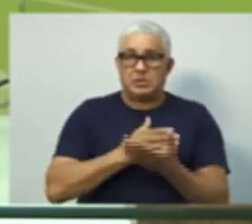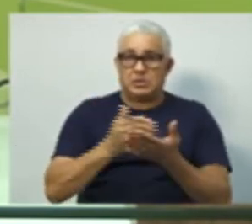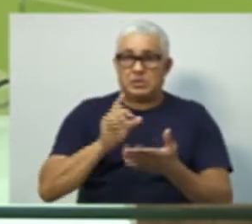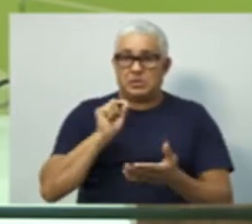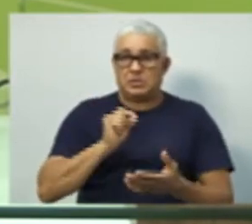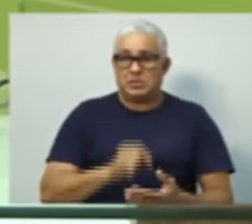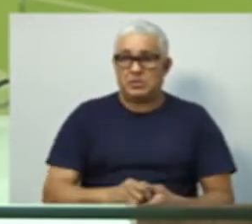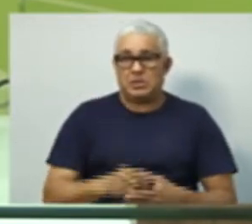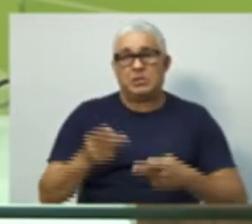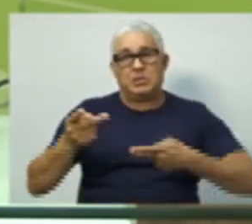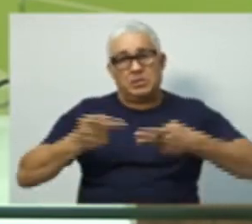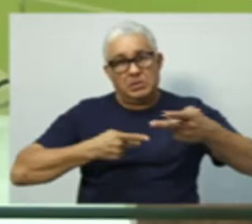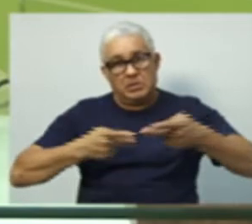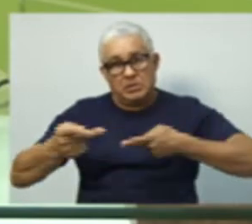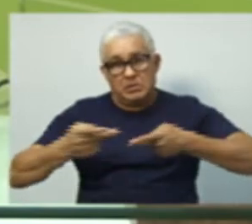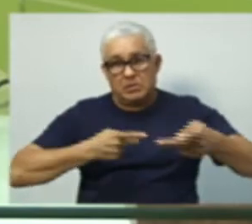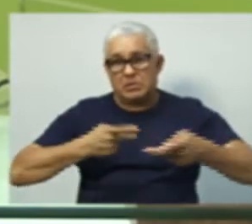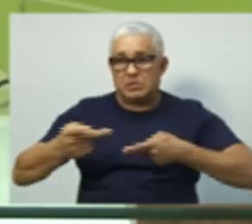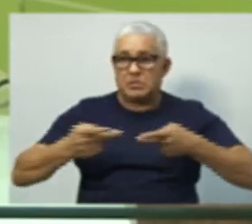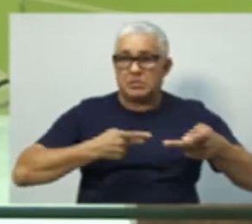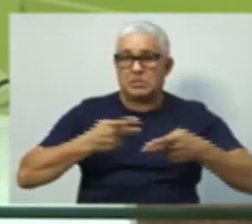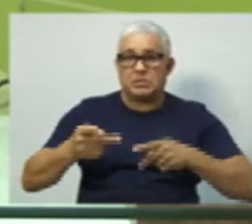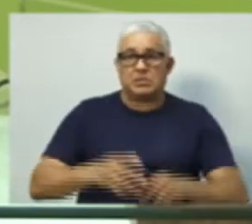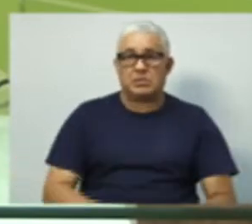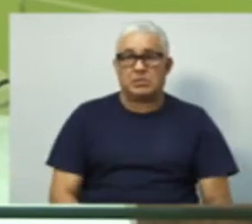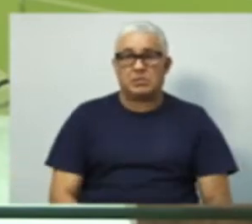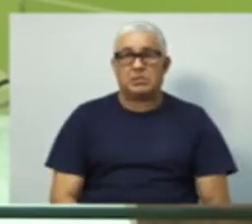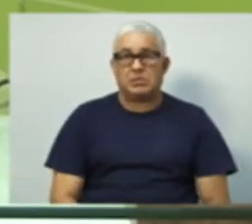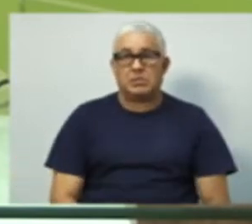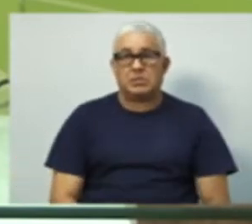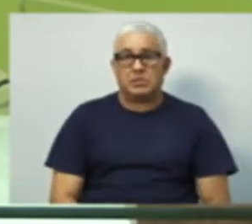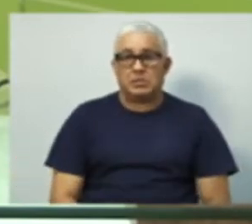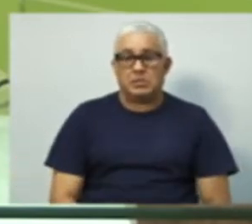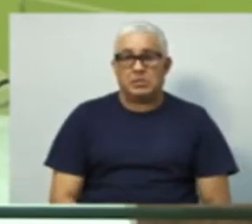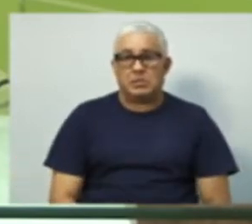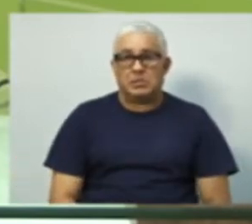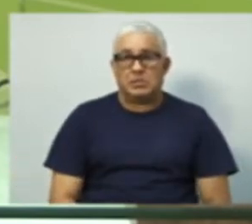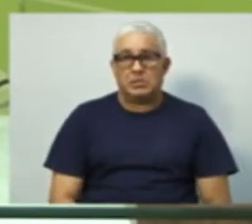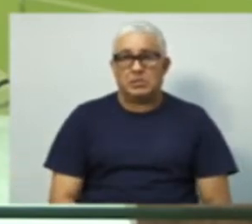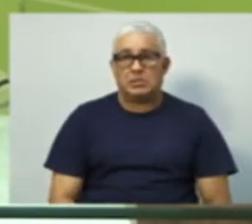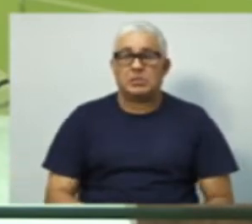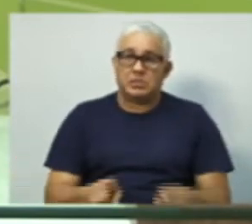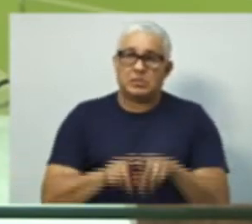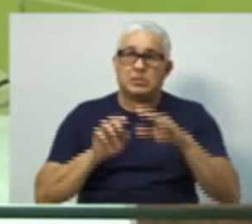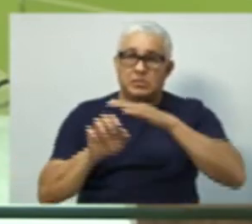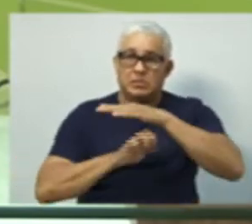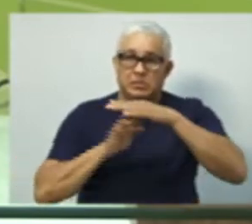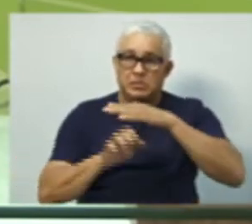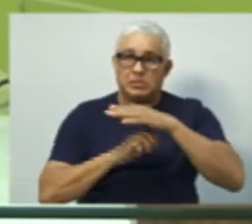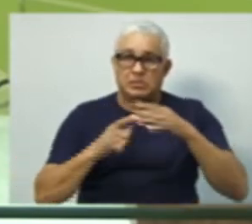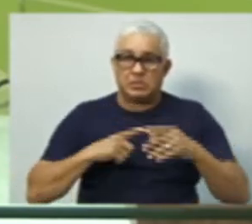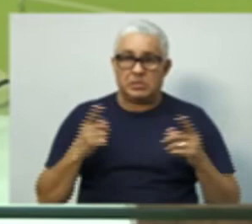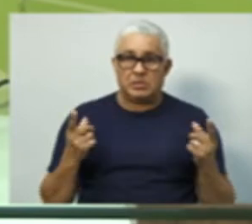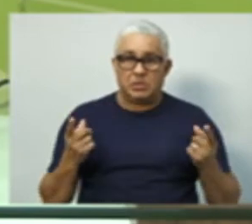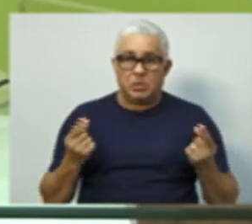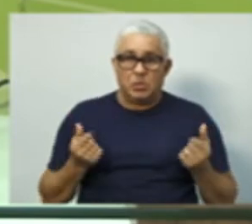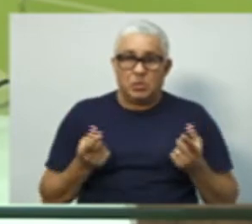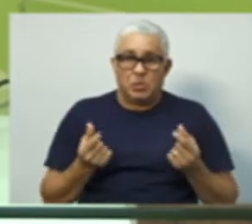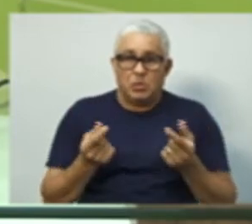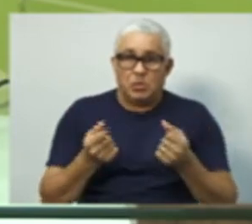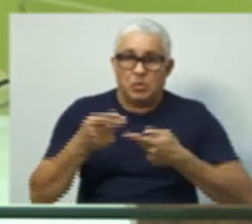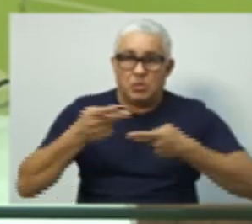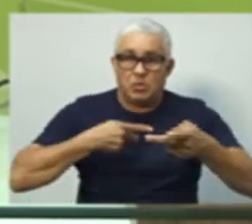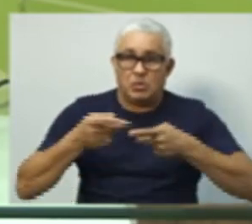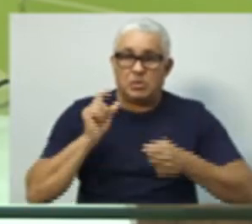e esse automóvel, o vendedor fala, olha, ele custa R$500 no seu orçamento, uma prestação